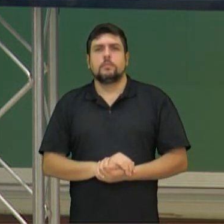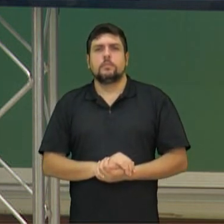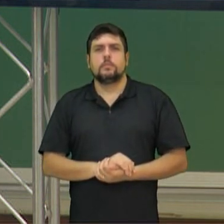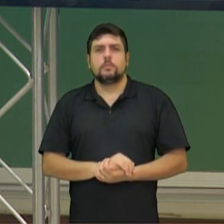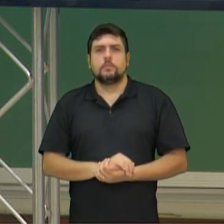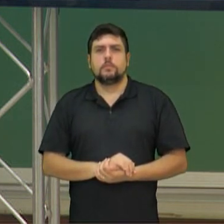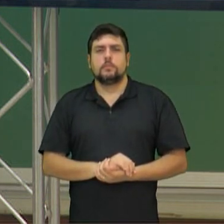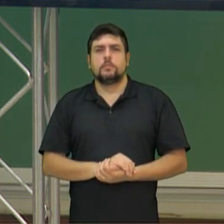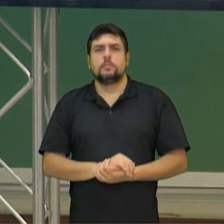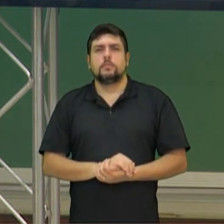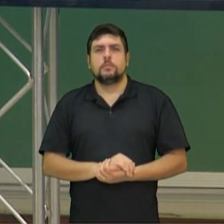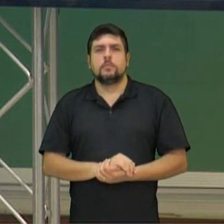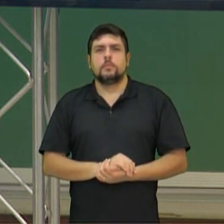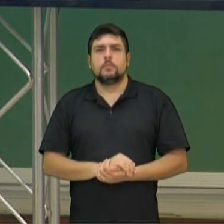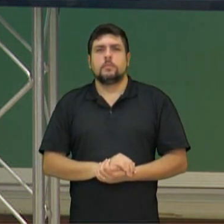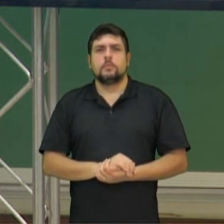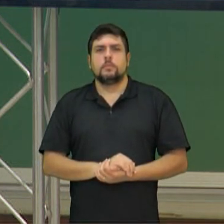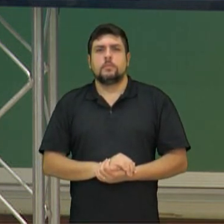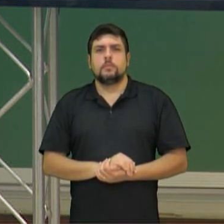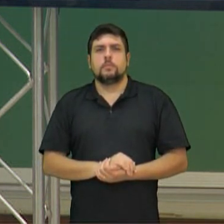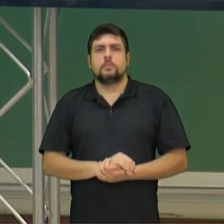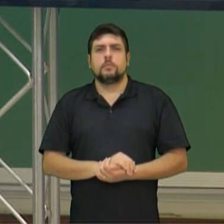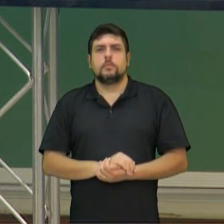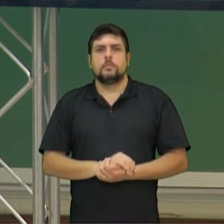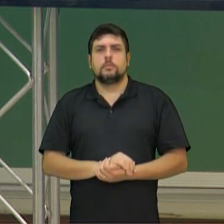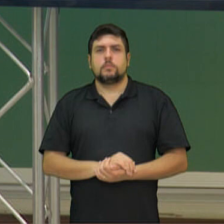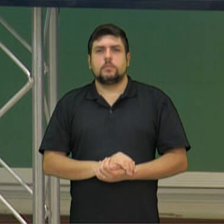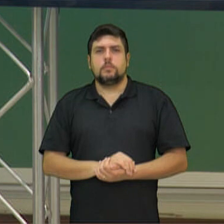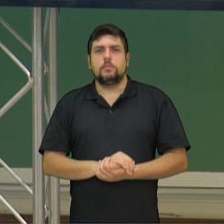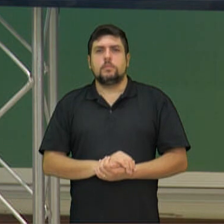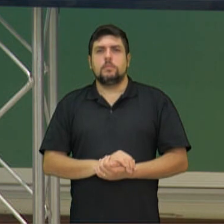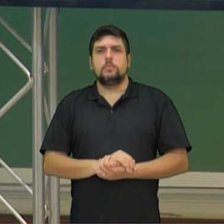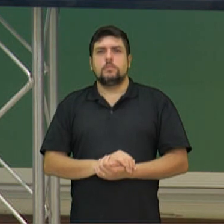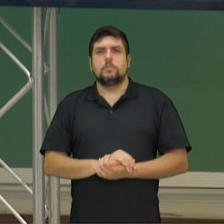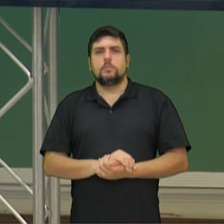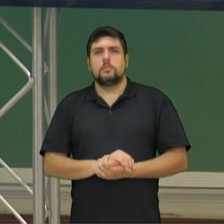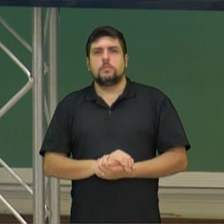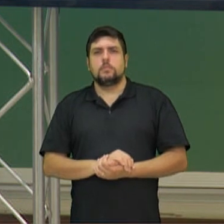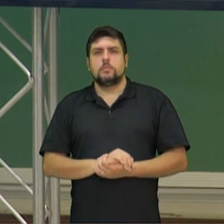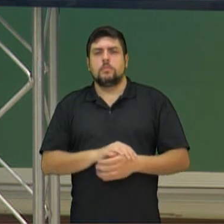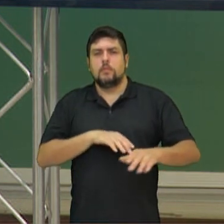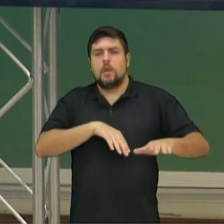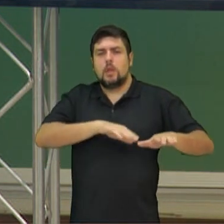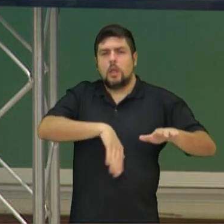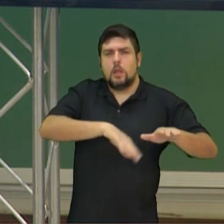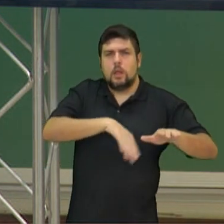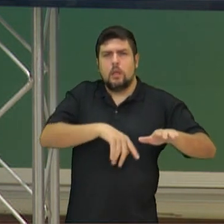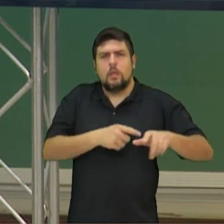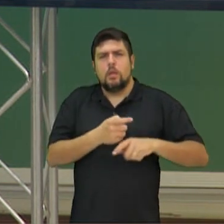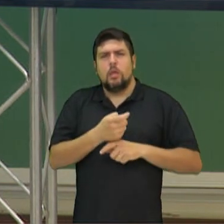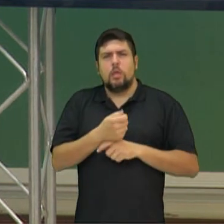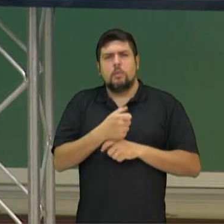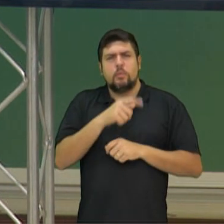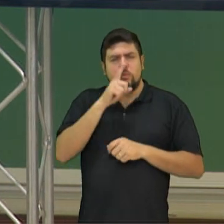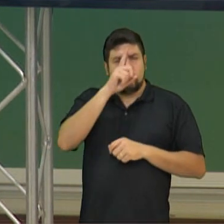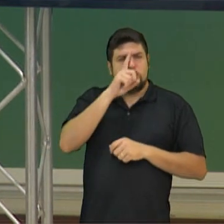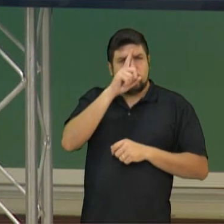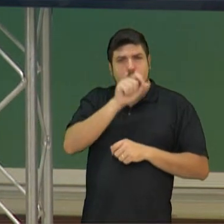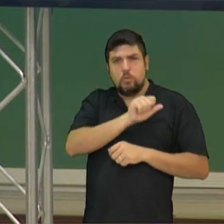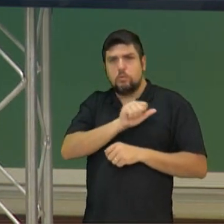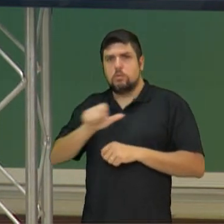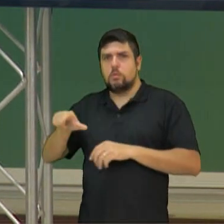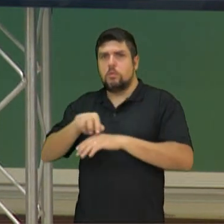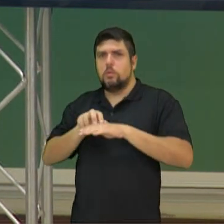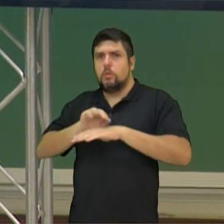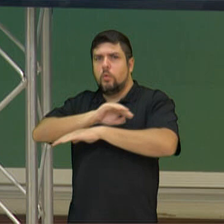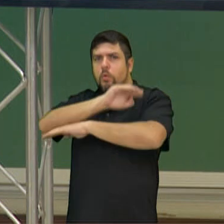usa o more. Nadar é menos perigoso do que fazer escalada, né? Então, dangerous, perigoso, é